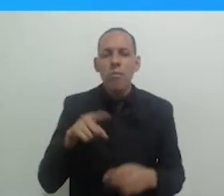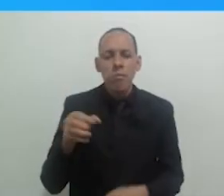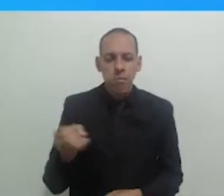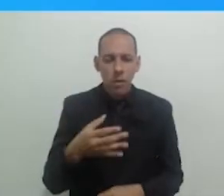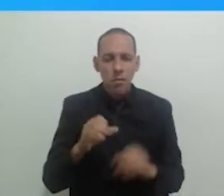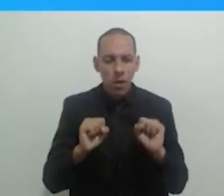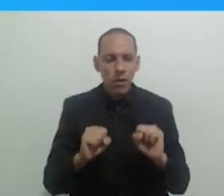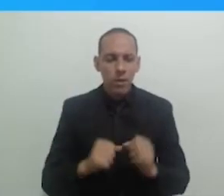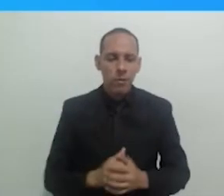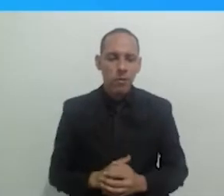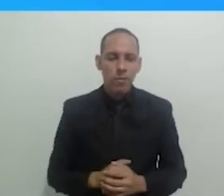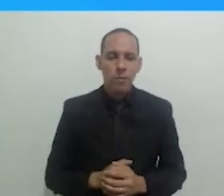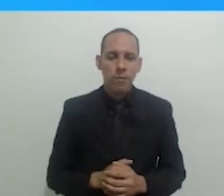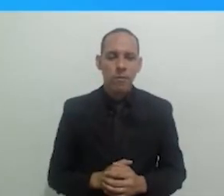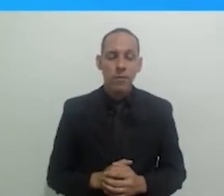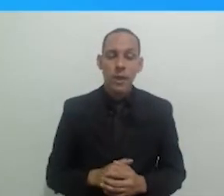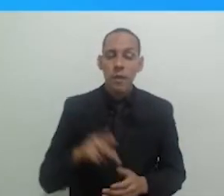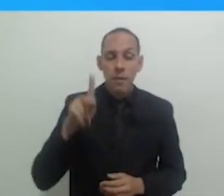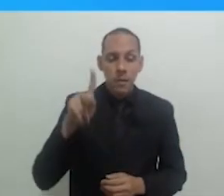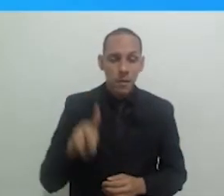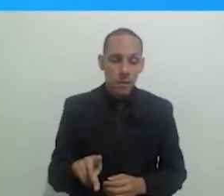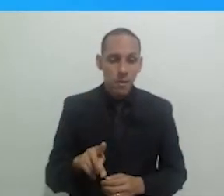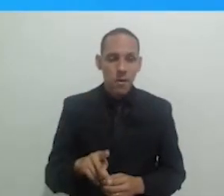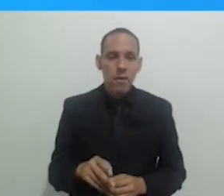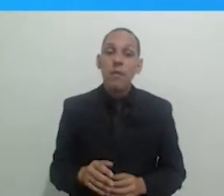Senhor presidente. Pois não, excelência.